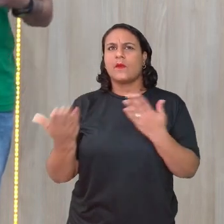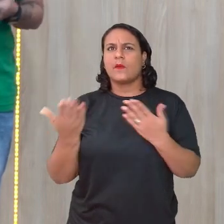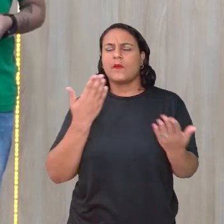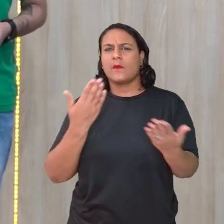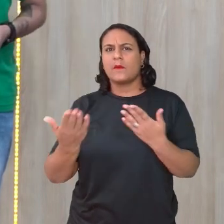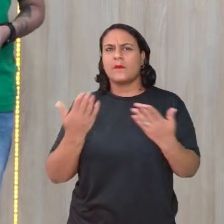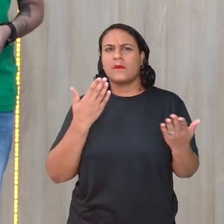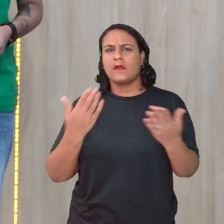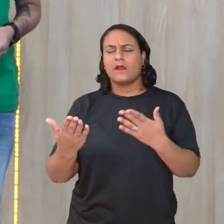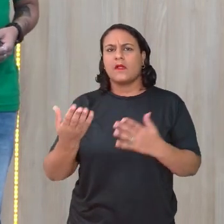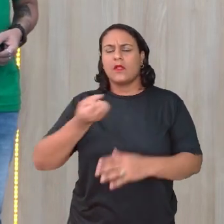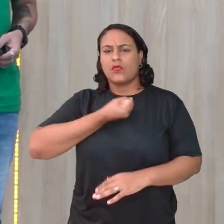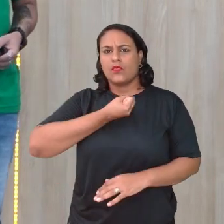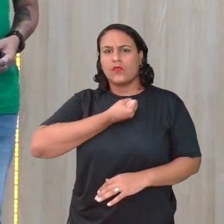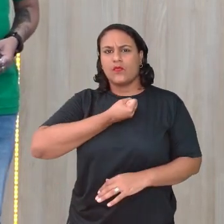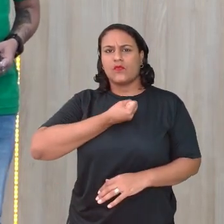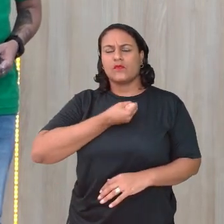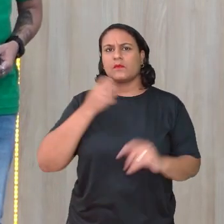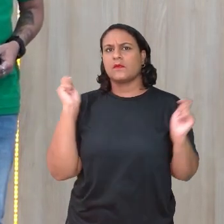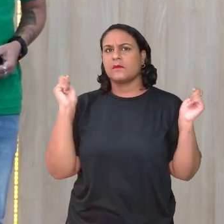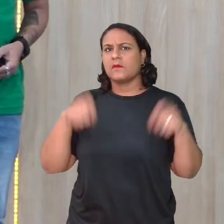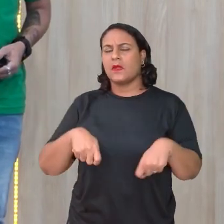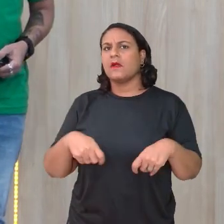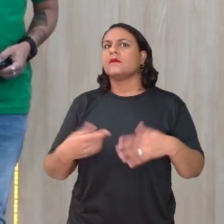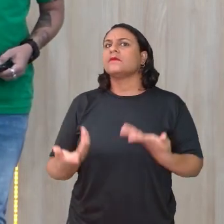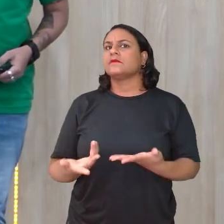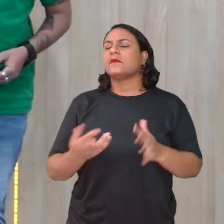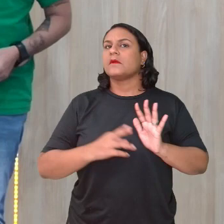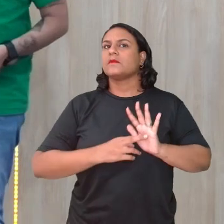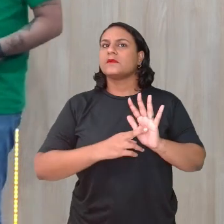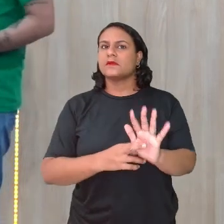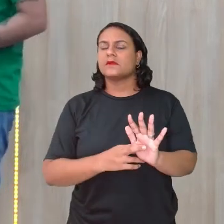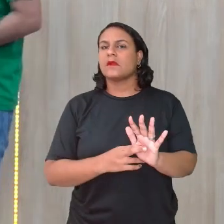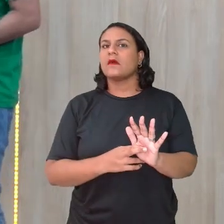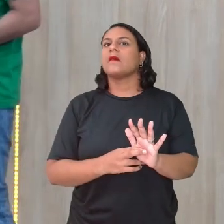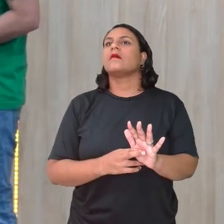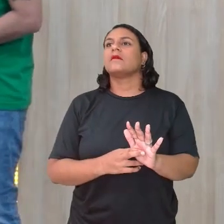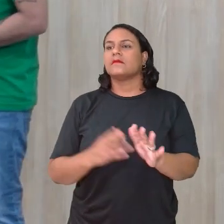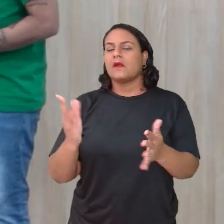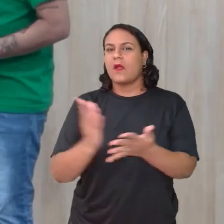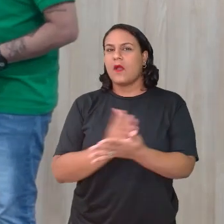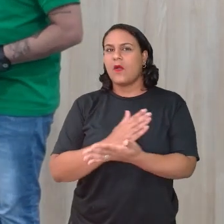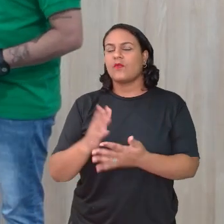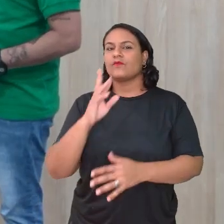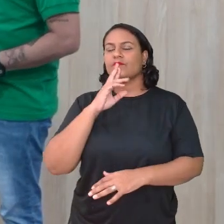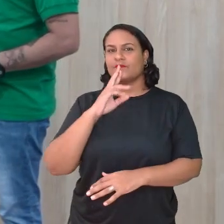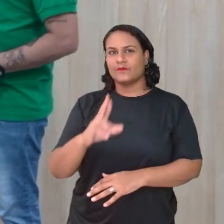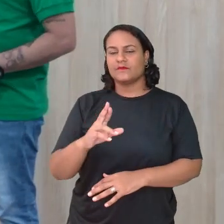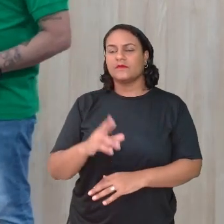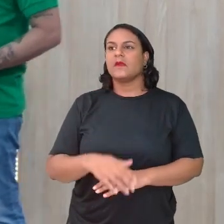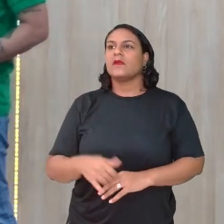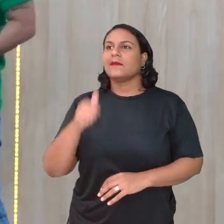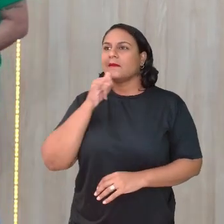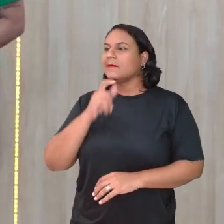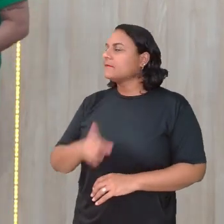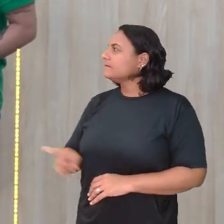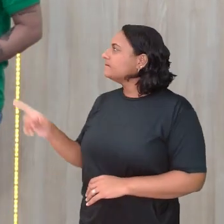com relação a números, a gente consegue expressar isso através de alguns resultados. Que, por exemplo, aqui,